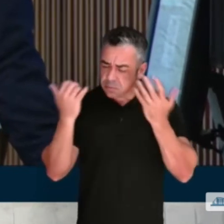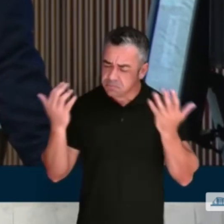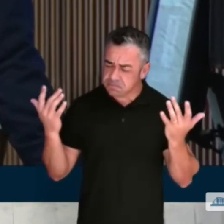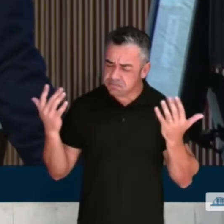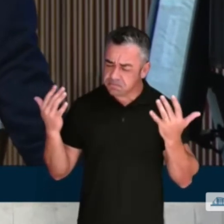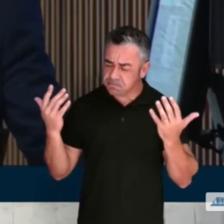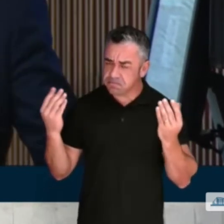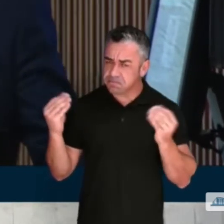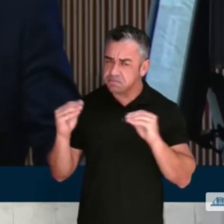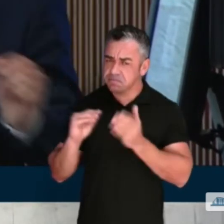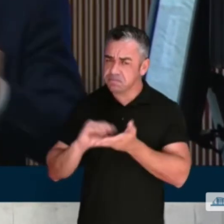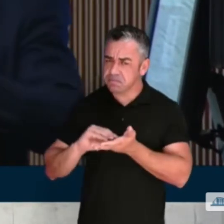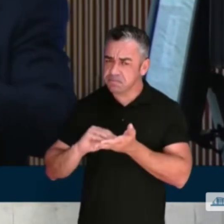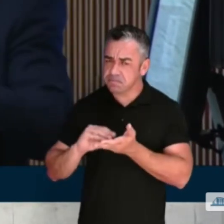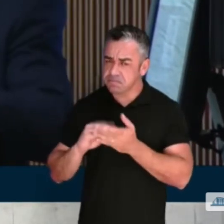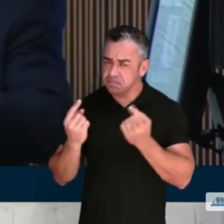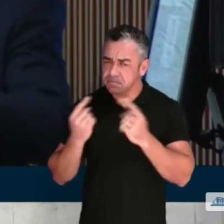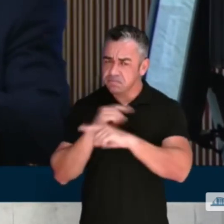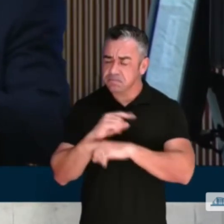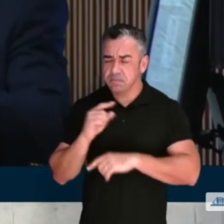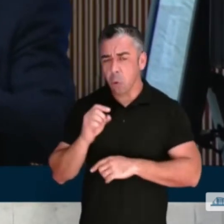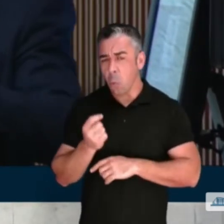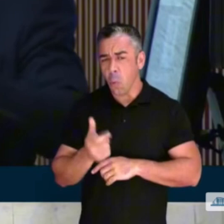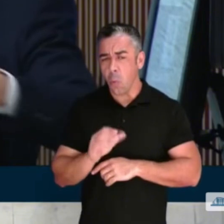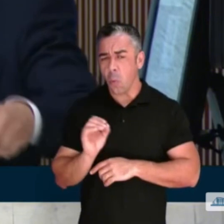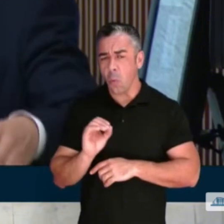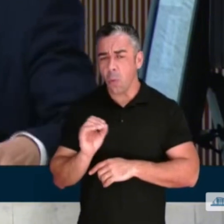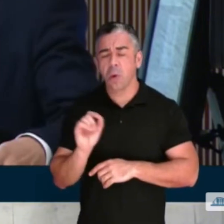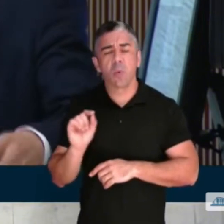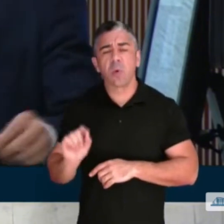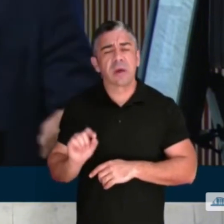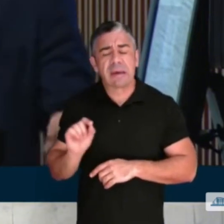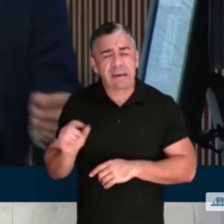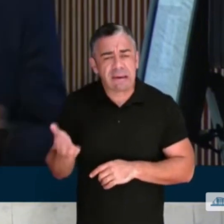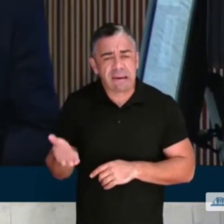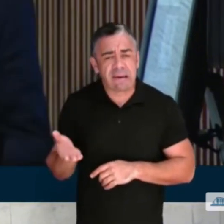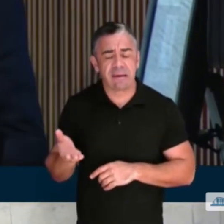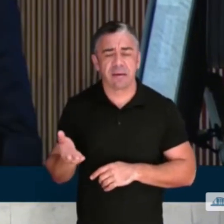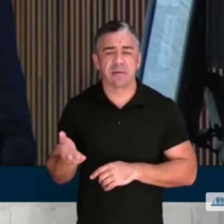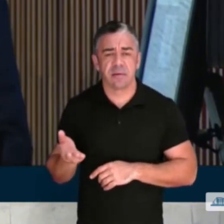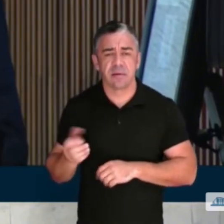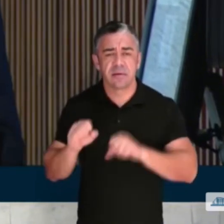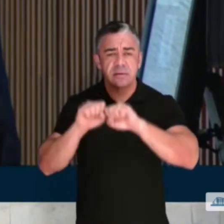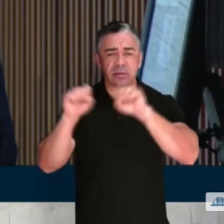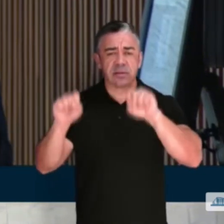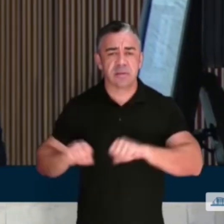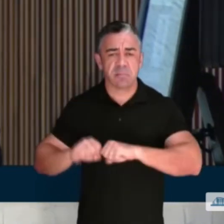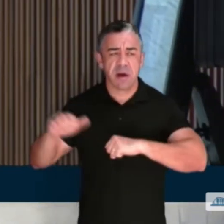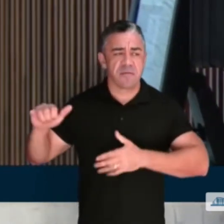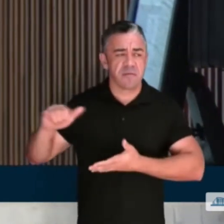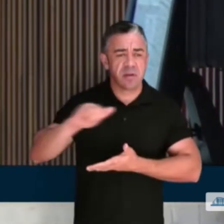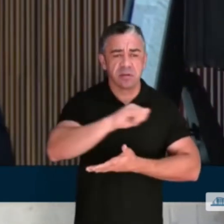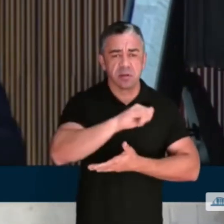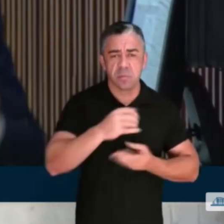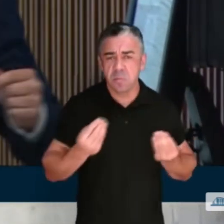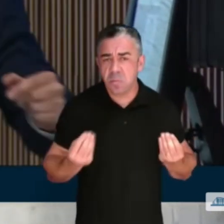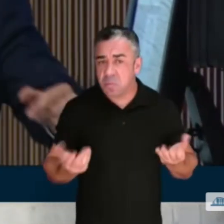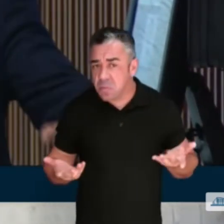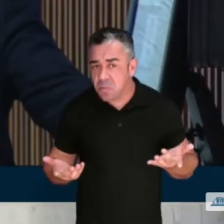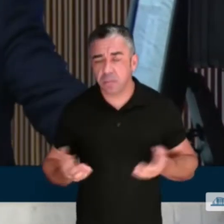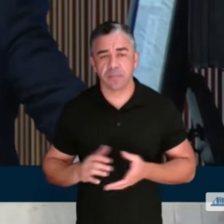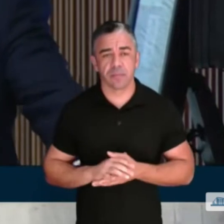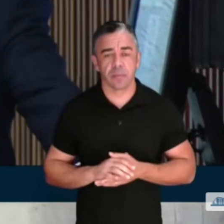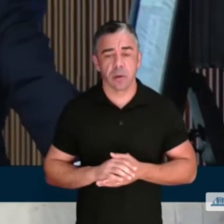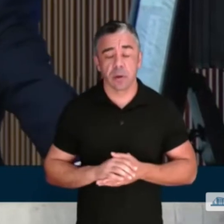muito desencontradas, ou quase nenhuma, sobre o que é esse tal sistema de aviação. Na Comissão